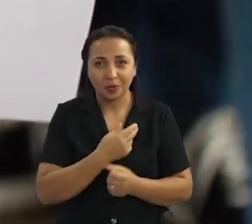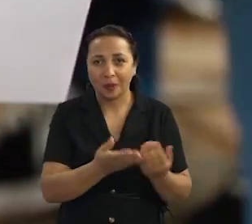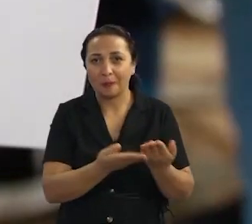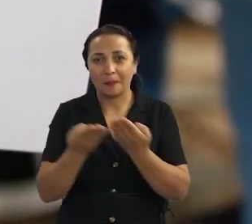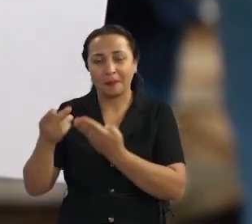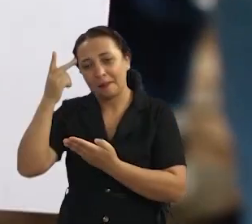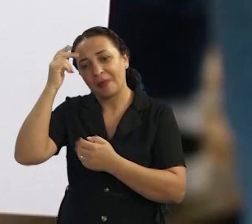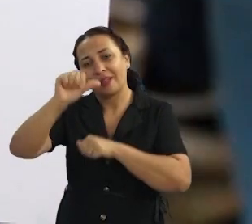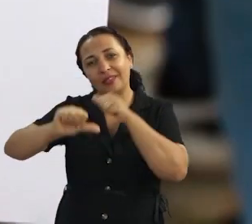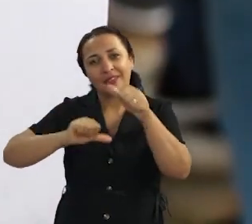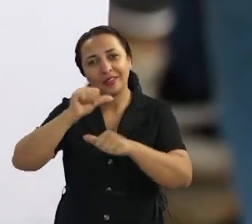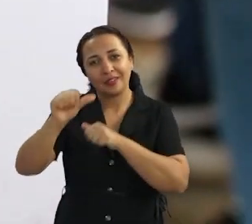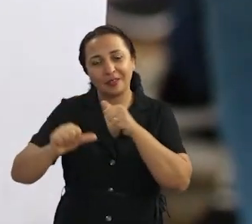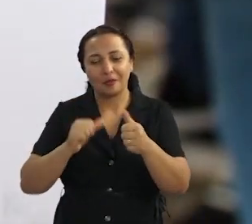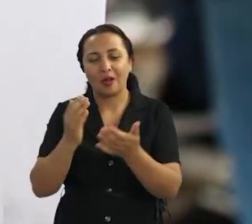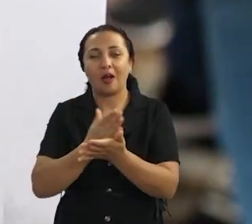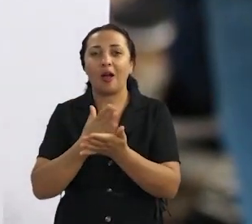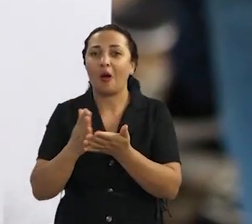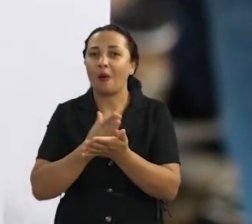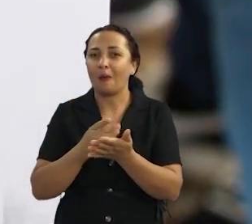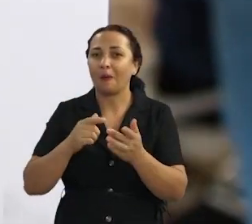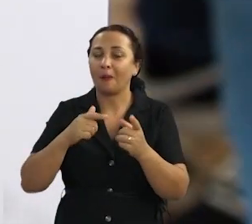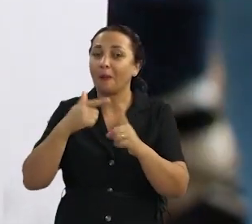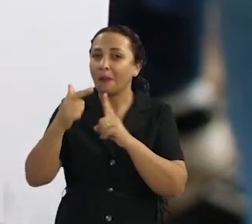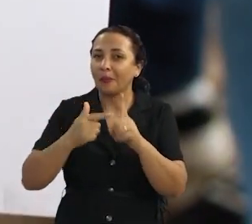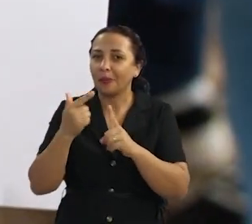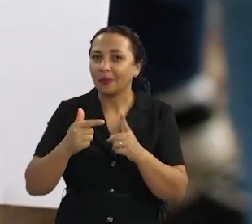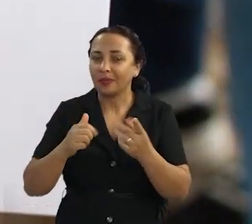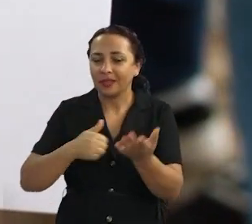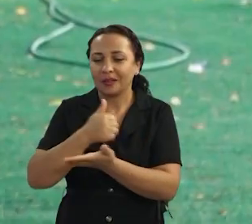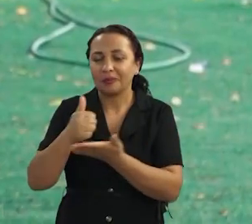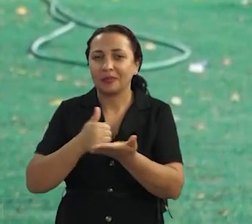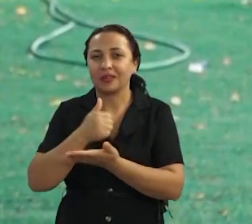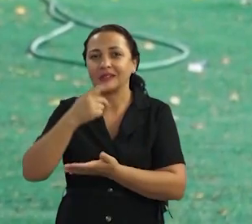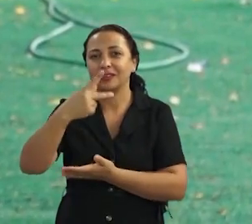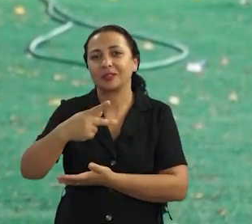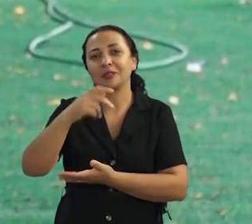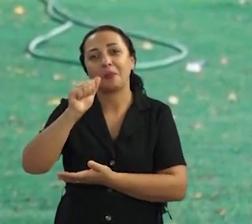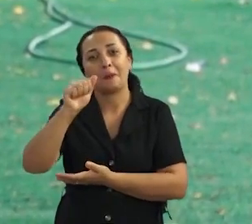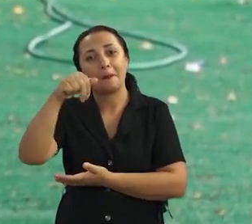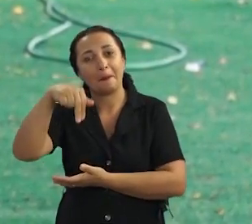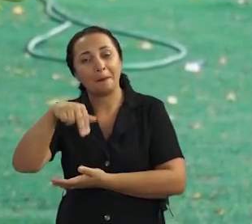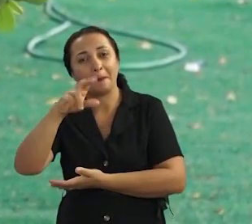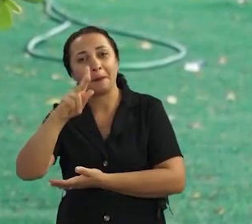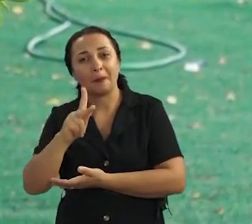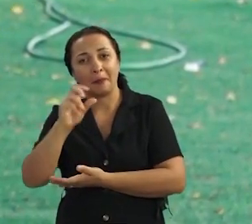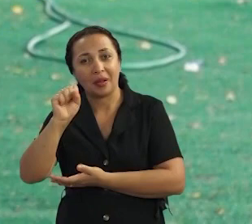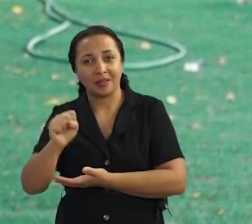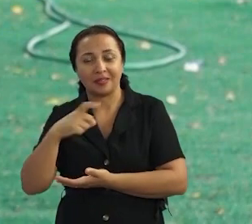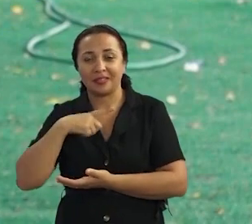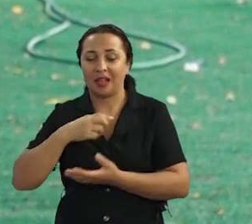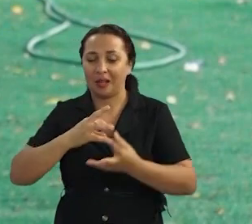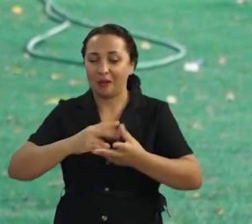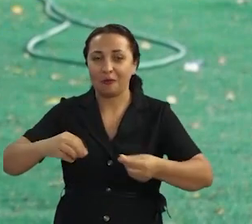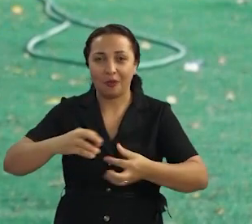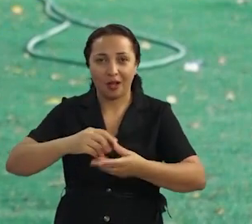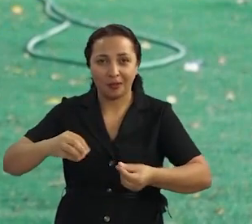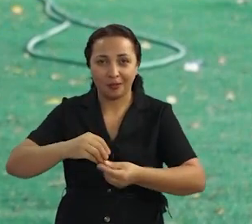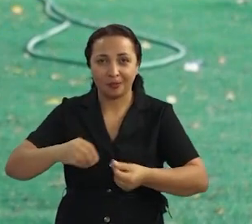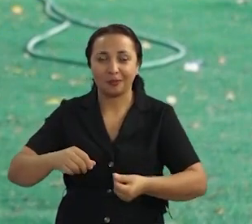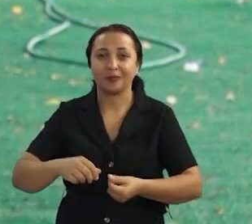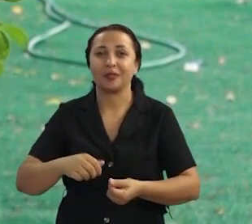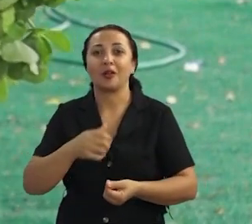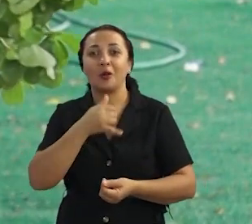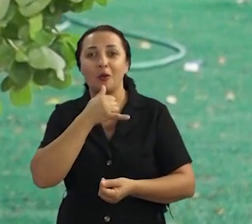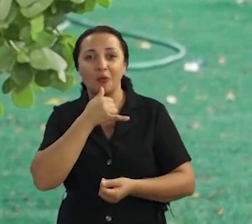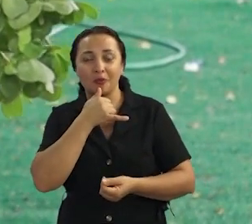convidados para desenvolver alguns produtos à base de punks. Nós temos aqui farofa, por exemplo, de